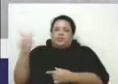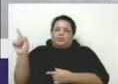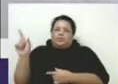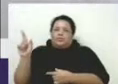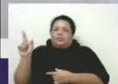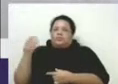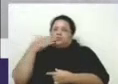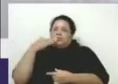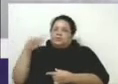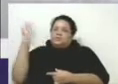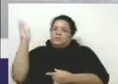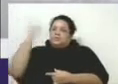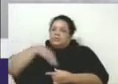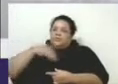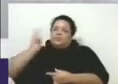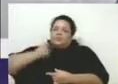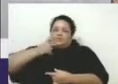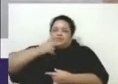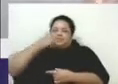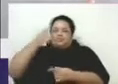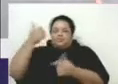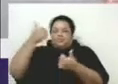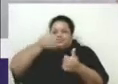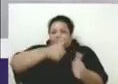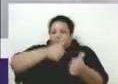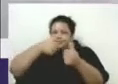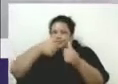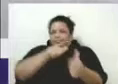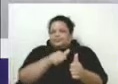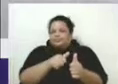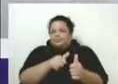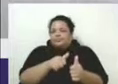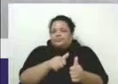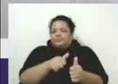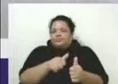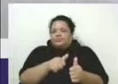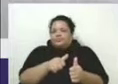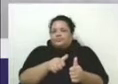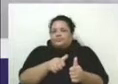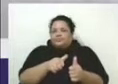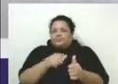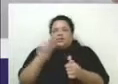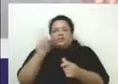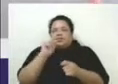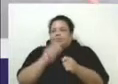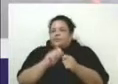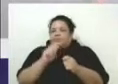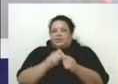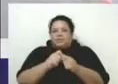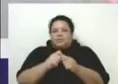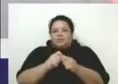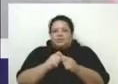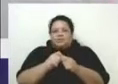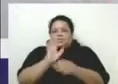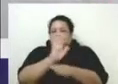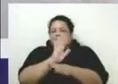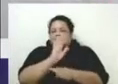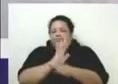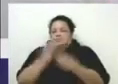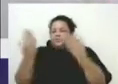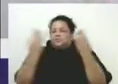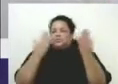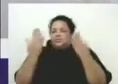isso não ampliou para um trabalho social, psicológico com a equipe da